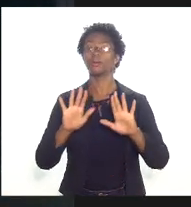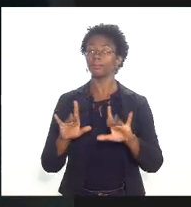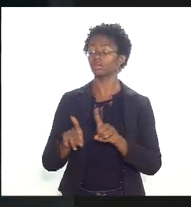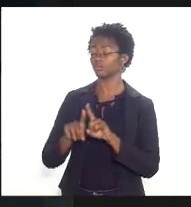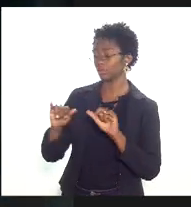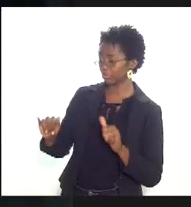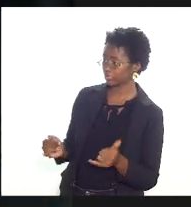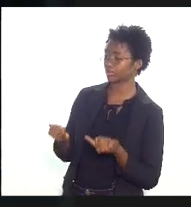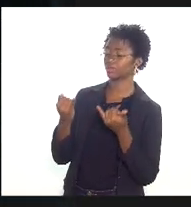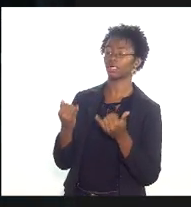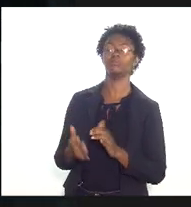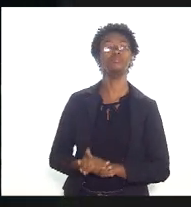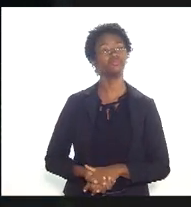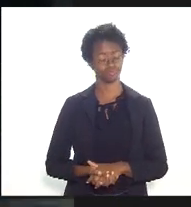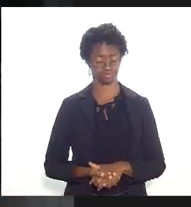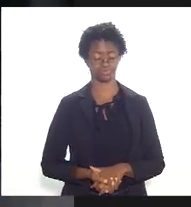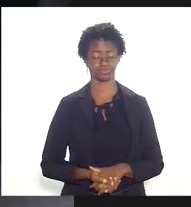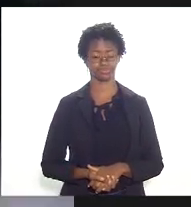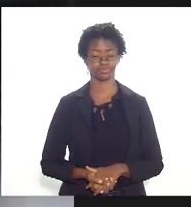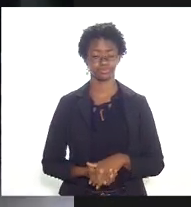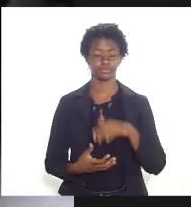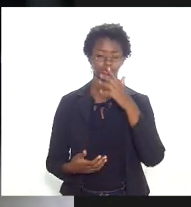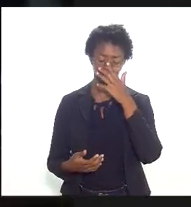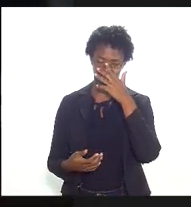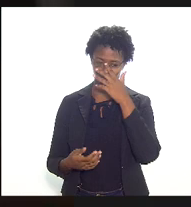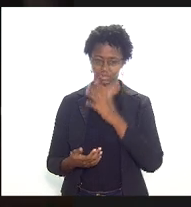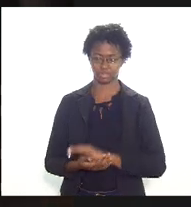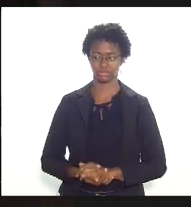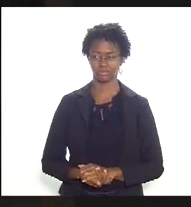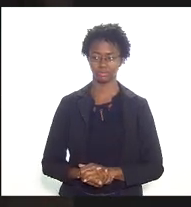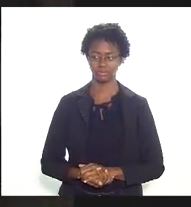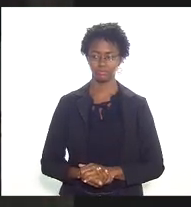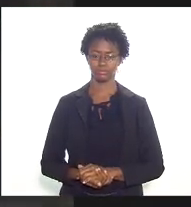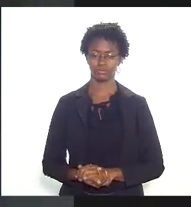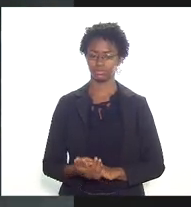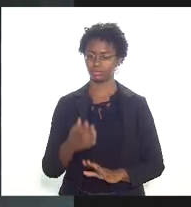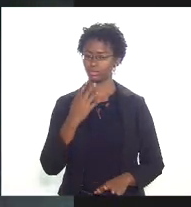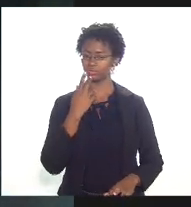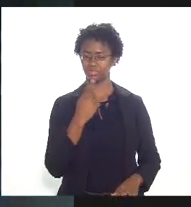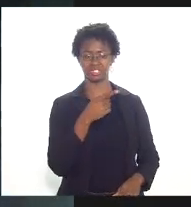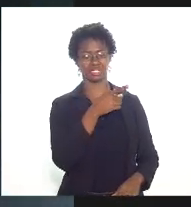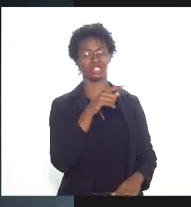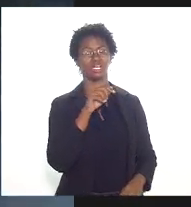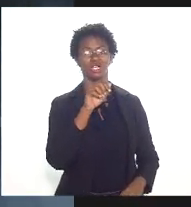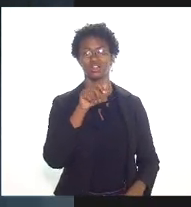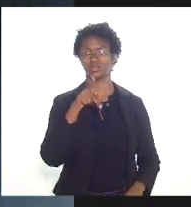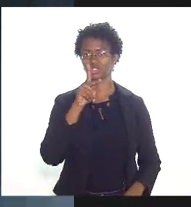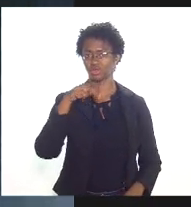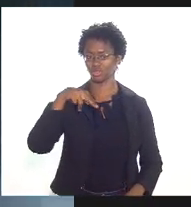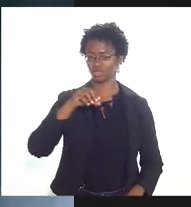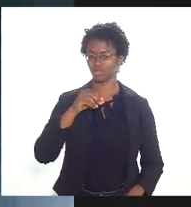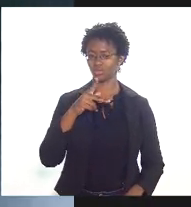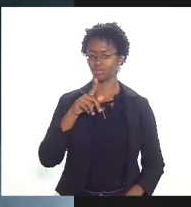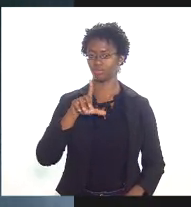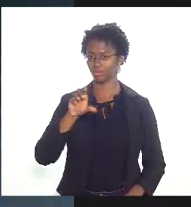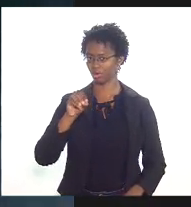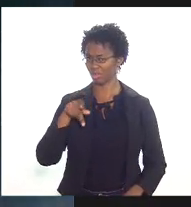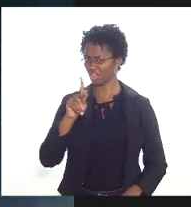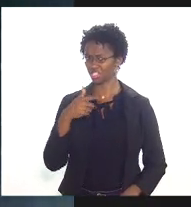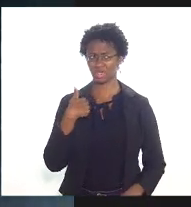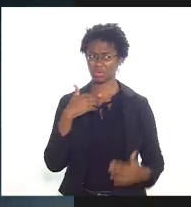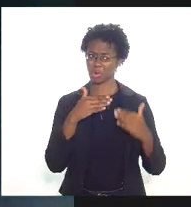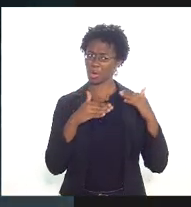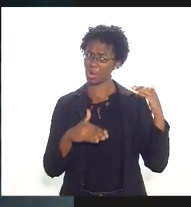ele estava nas cidades com código para saber então seja concorda muito com Alexandre capote não mas em parte eu concordo com